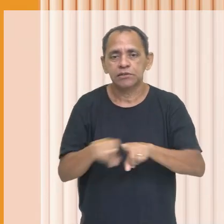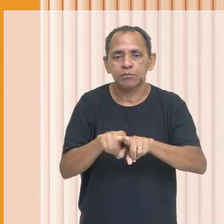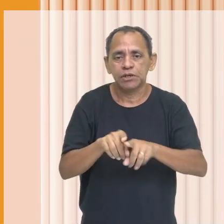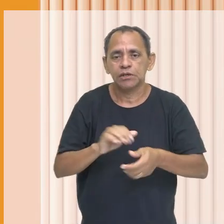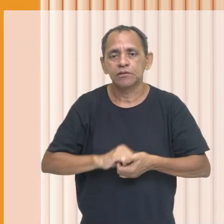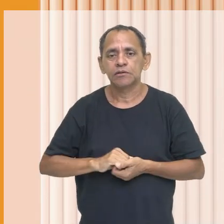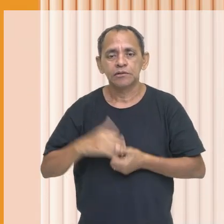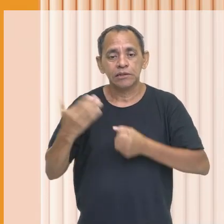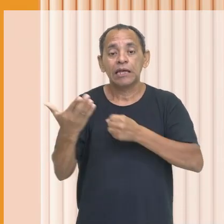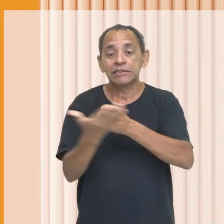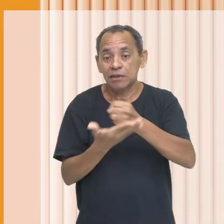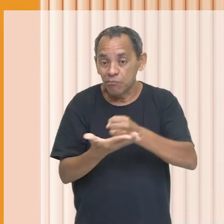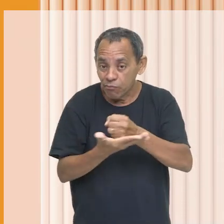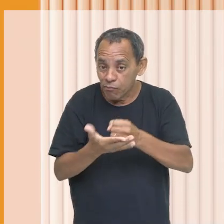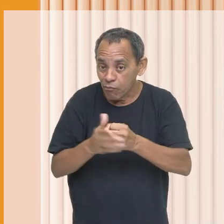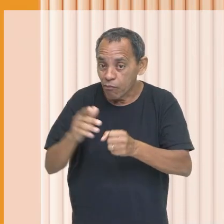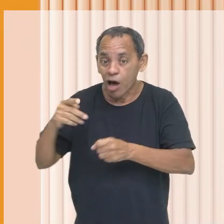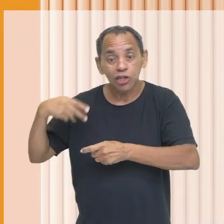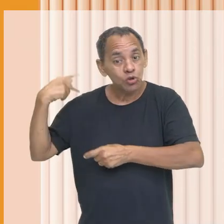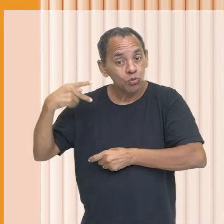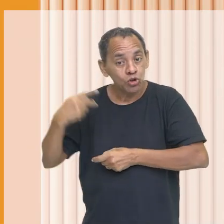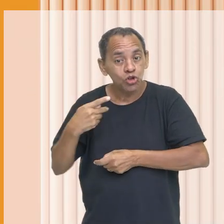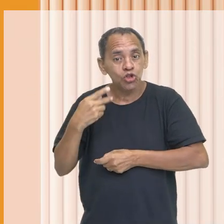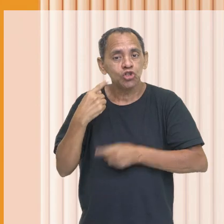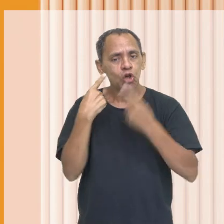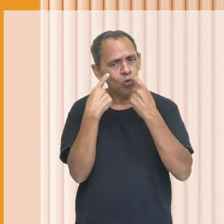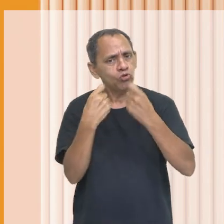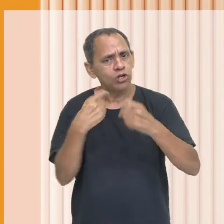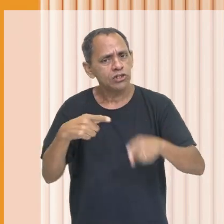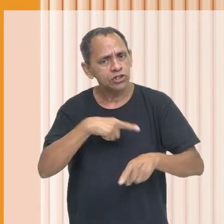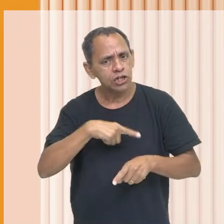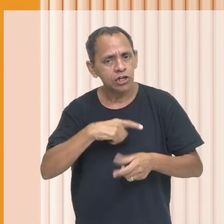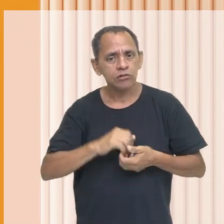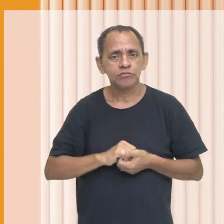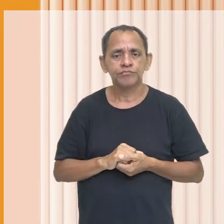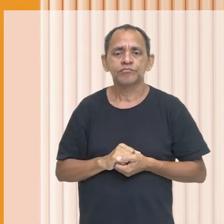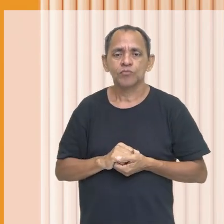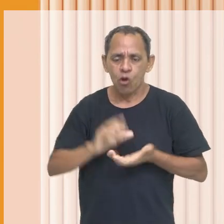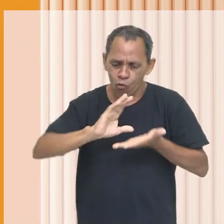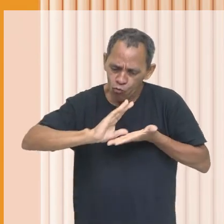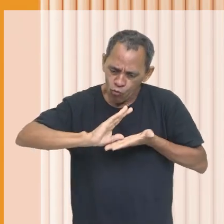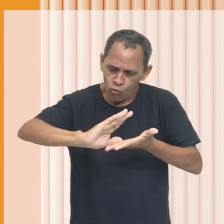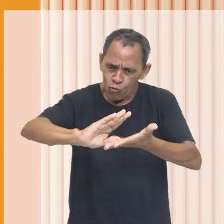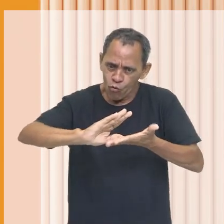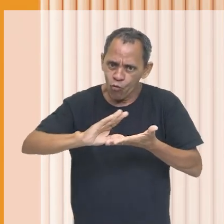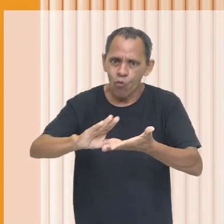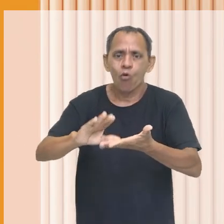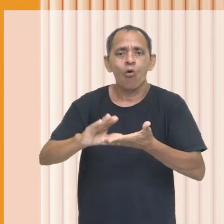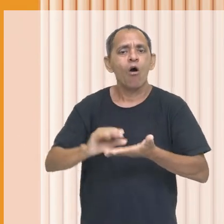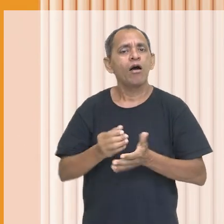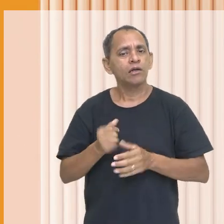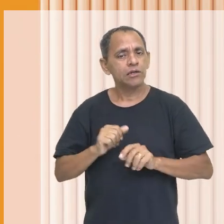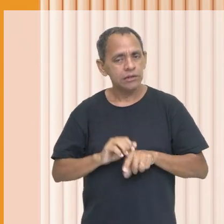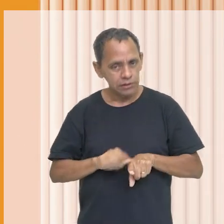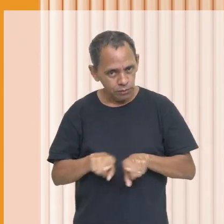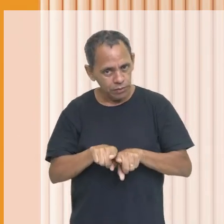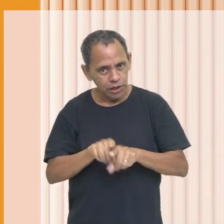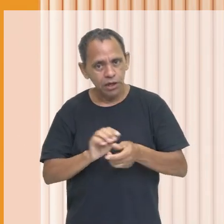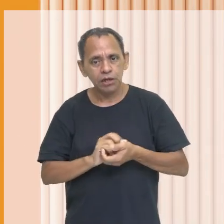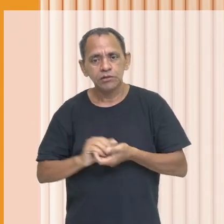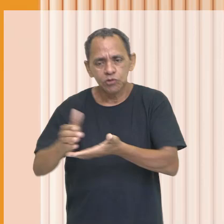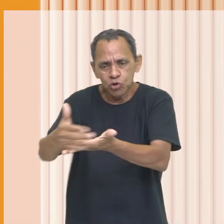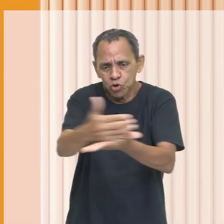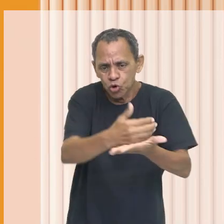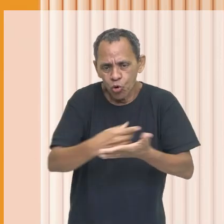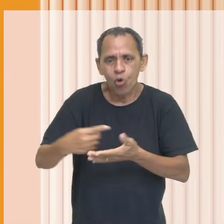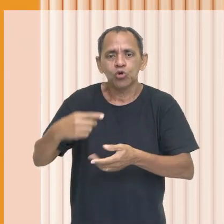base política aqui que me interessa. Então, eu vou pegar os recursos, invisto neles e os outros permanecem jogados de lado sem assistência